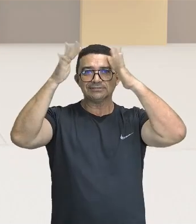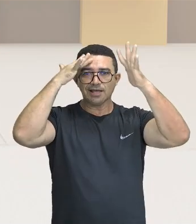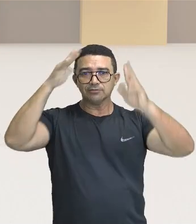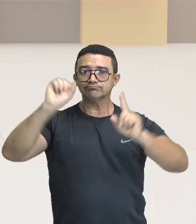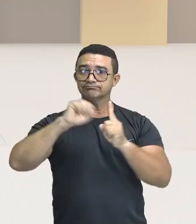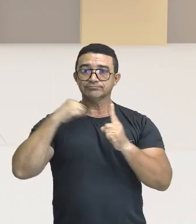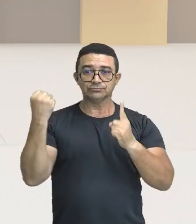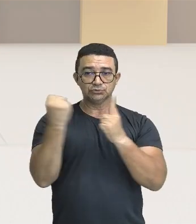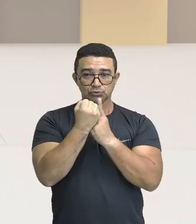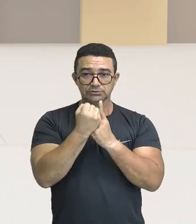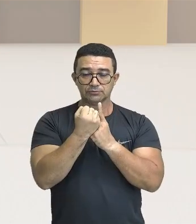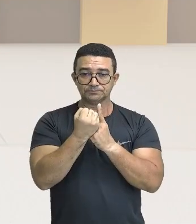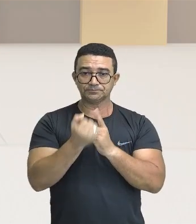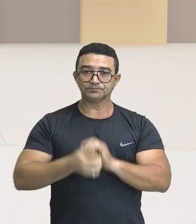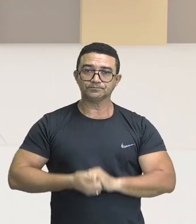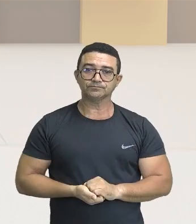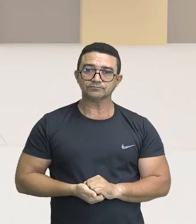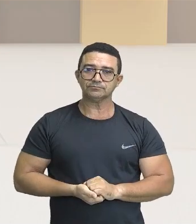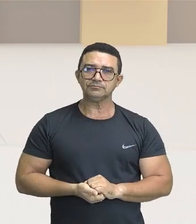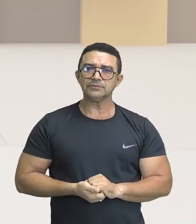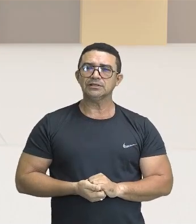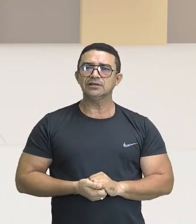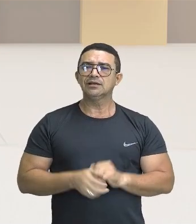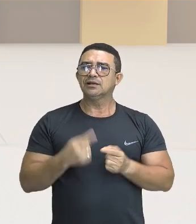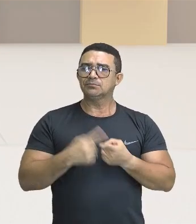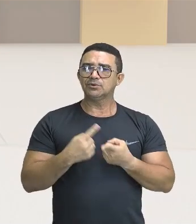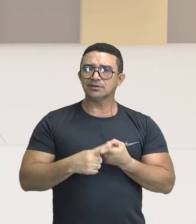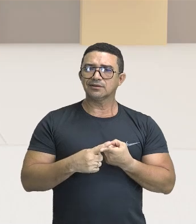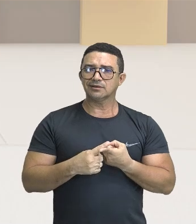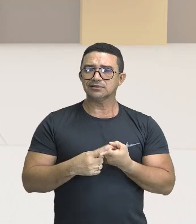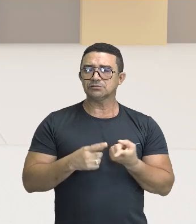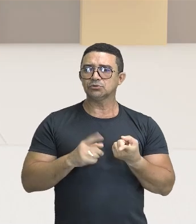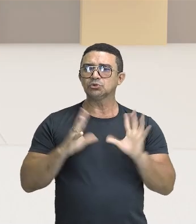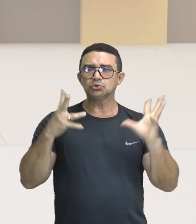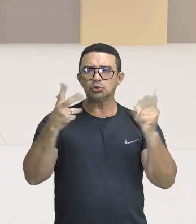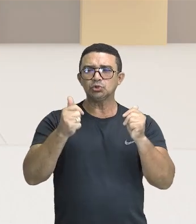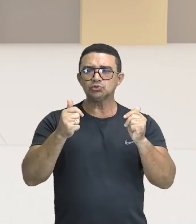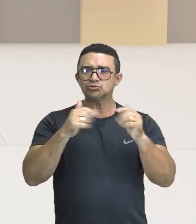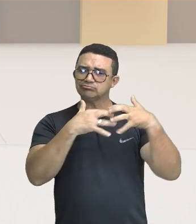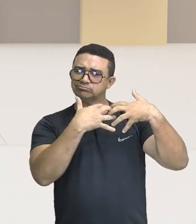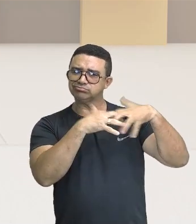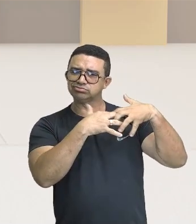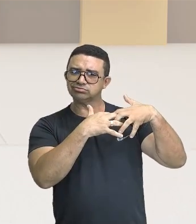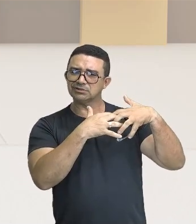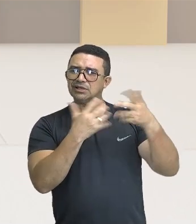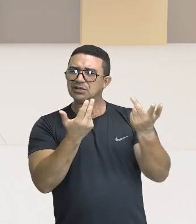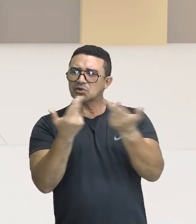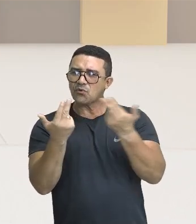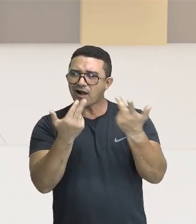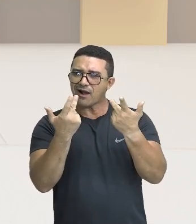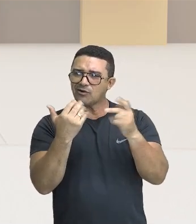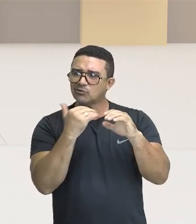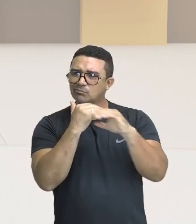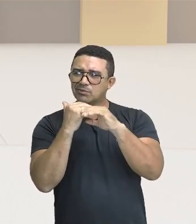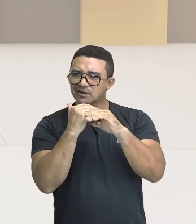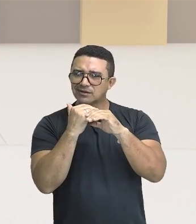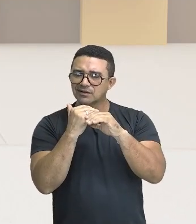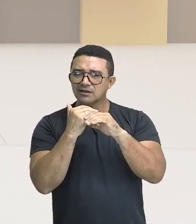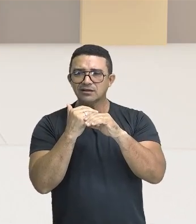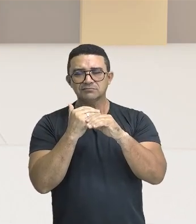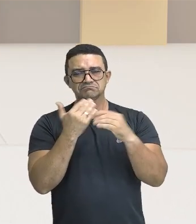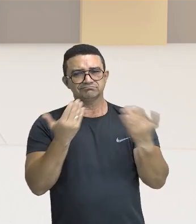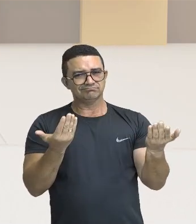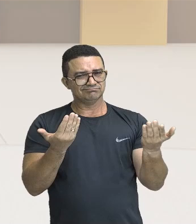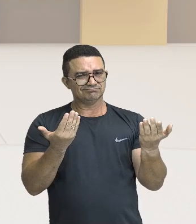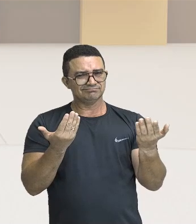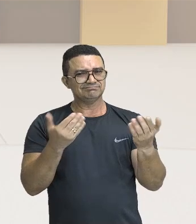imaginário social, porque uma coisa é o que todos pensam e uma coisa é que um determinado grupo pensa. Professor,